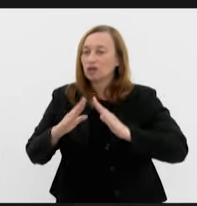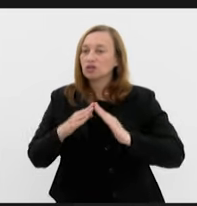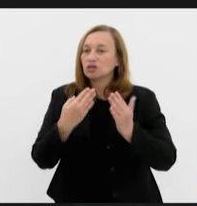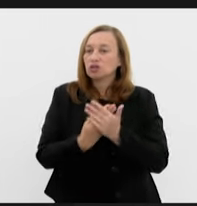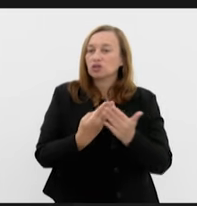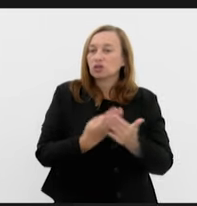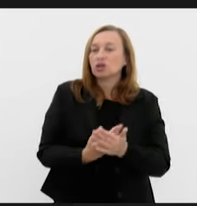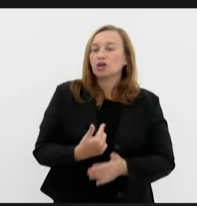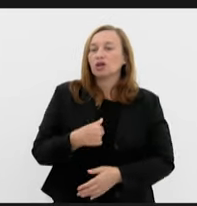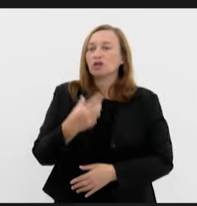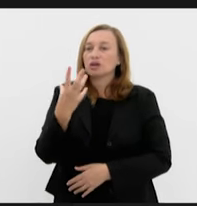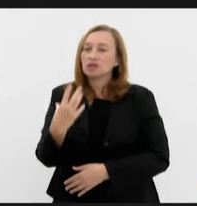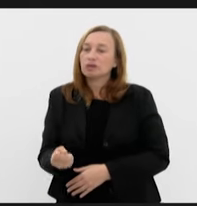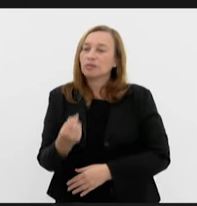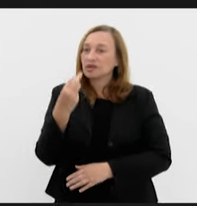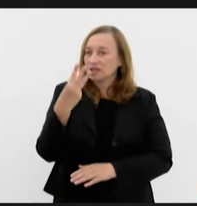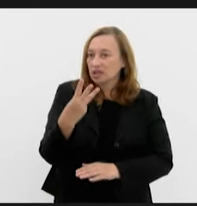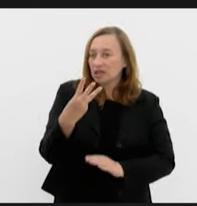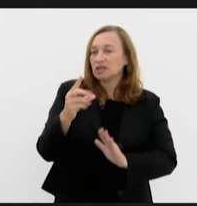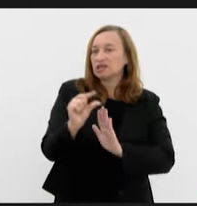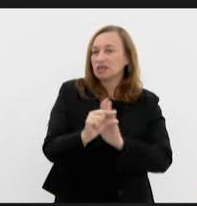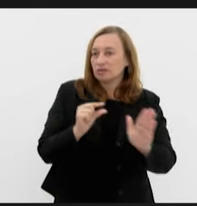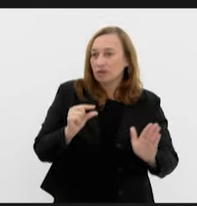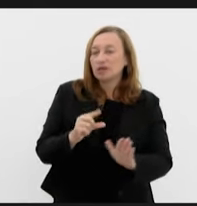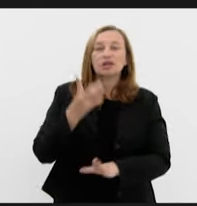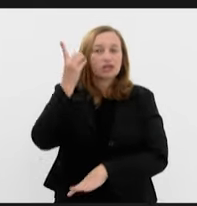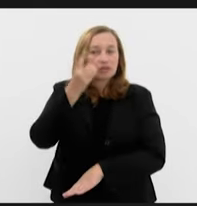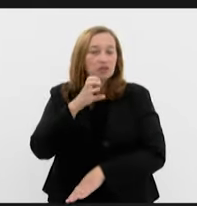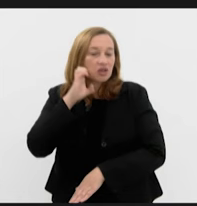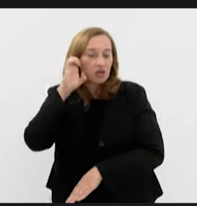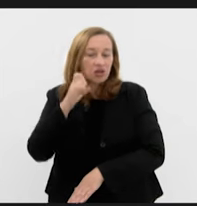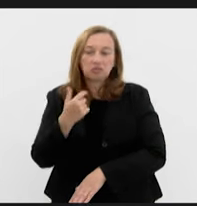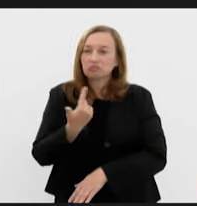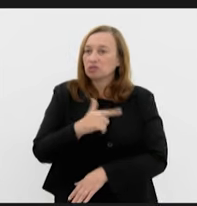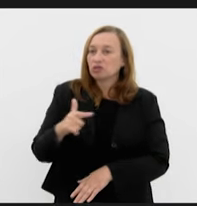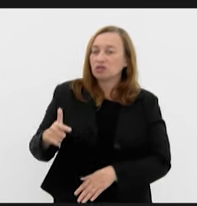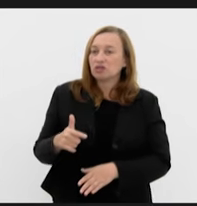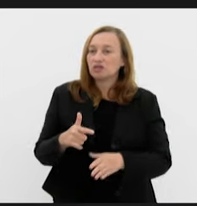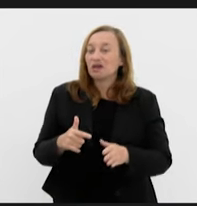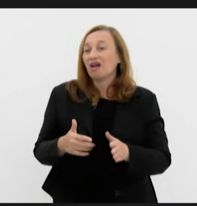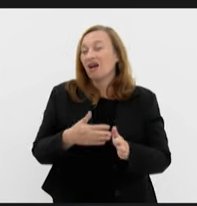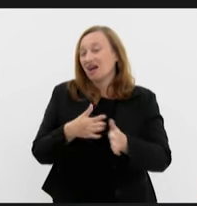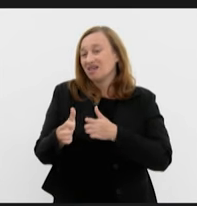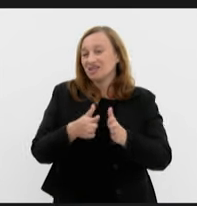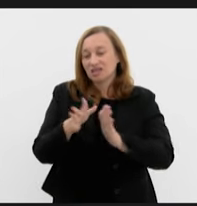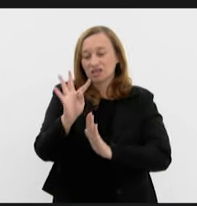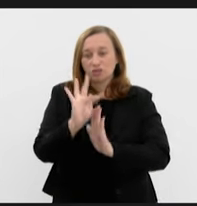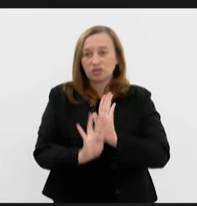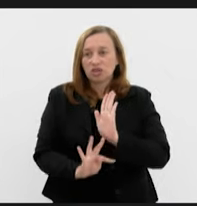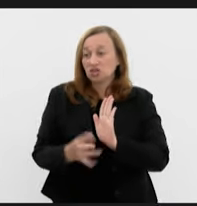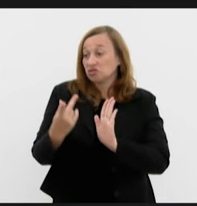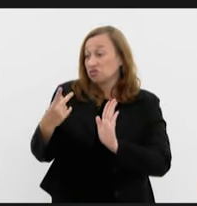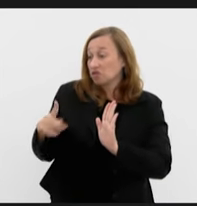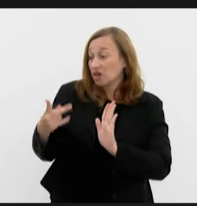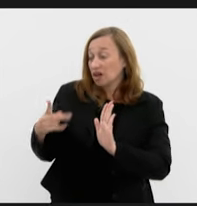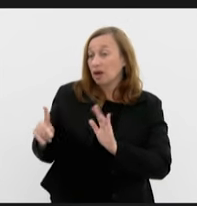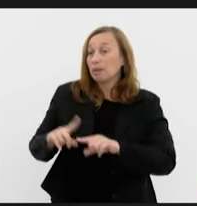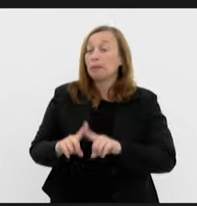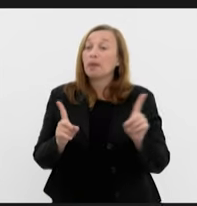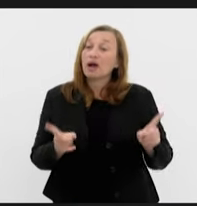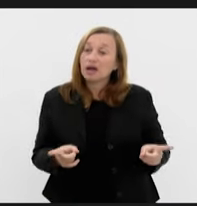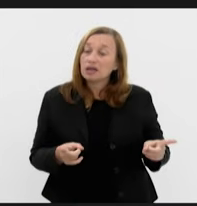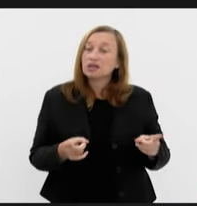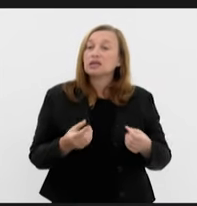emendas de autoria deputada Élica eu não tive acesso ao texto das emendas da deputada mas